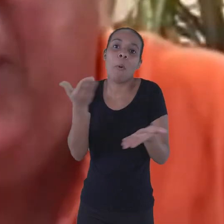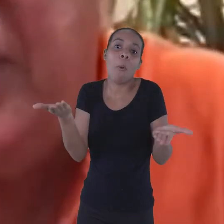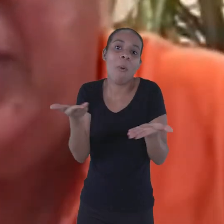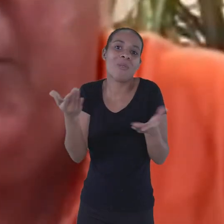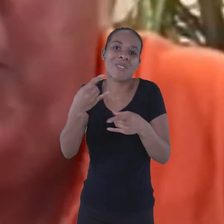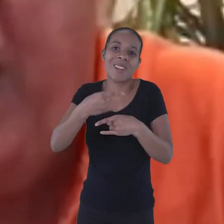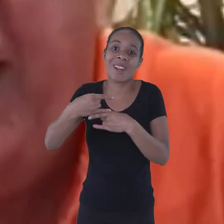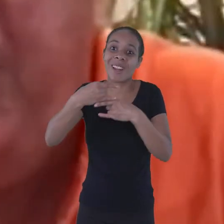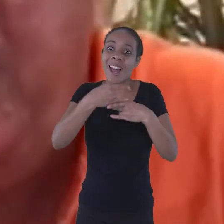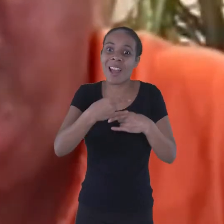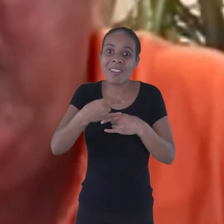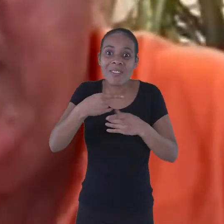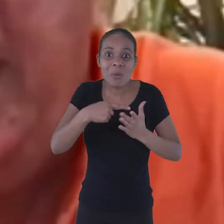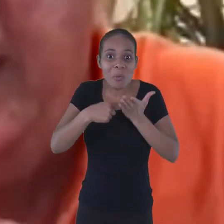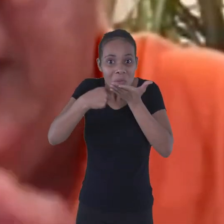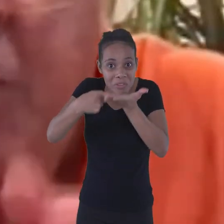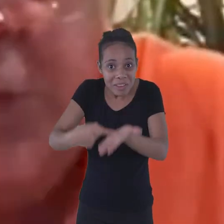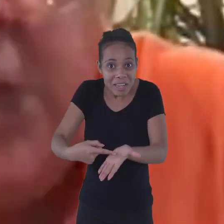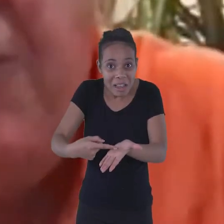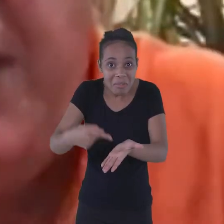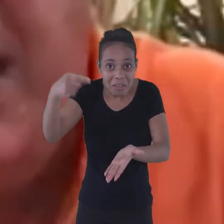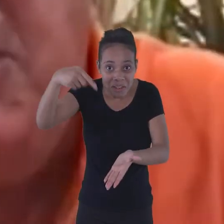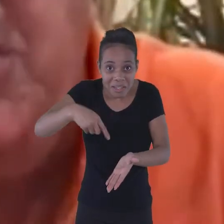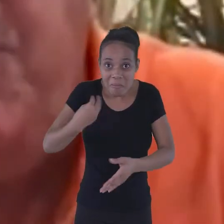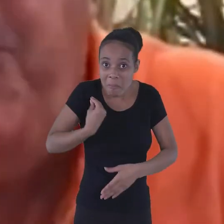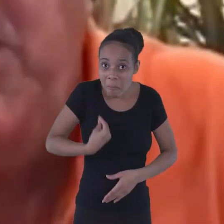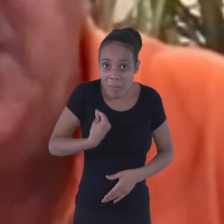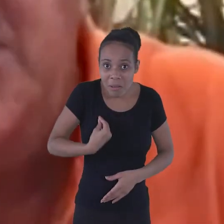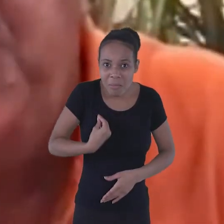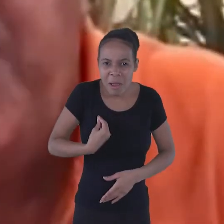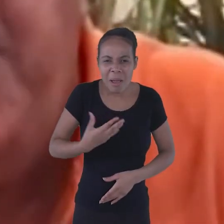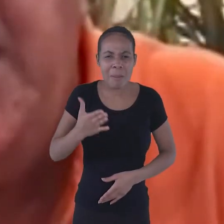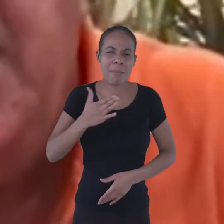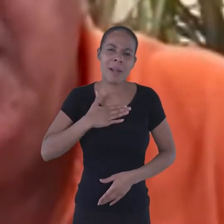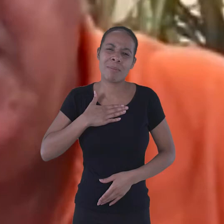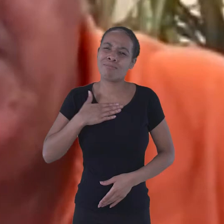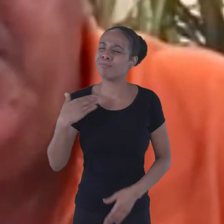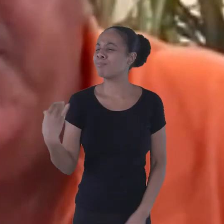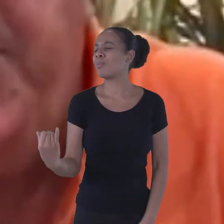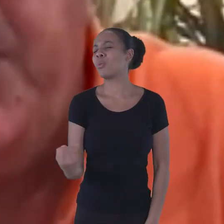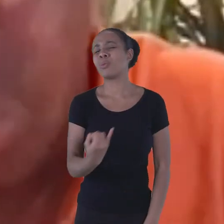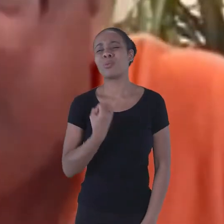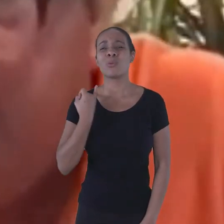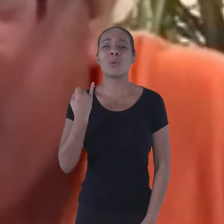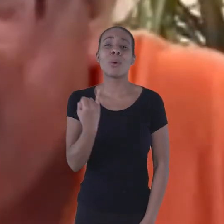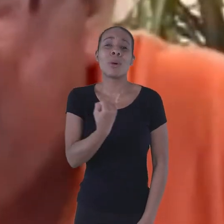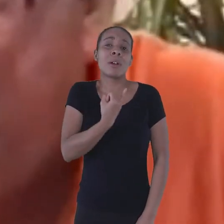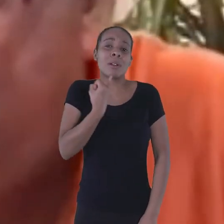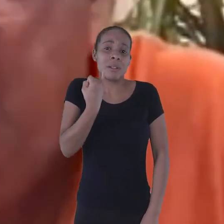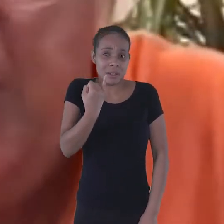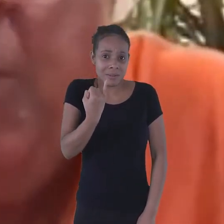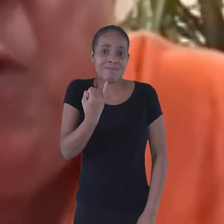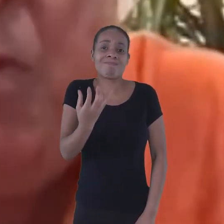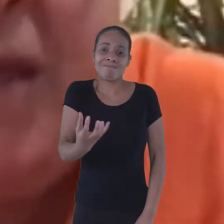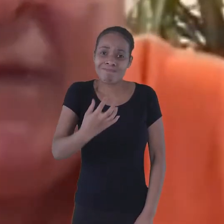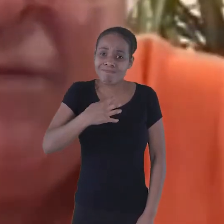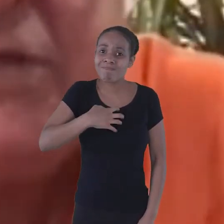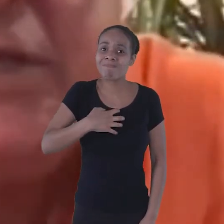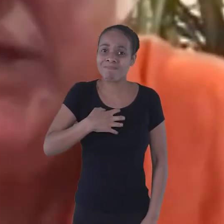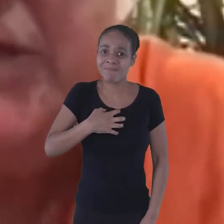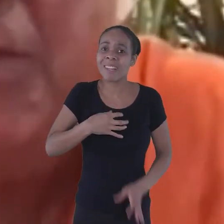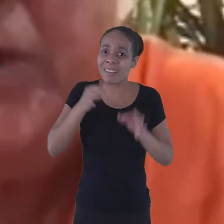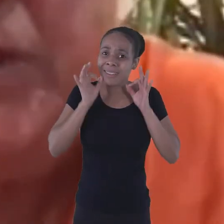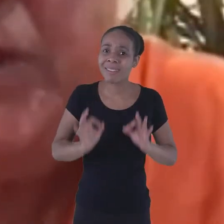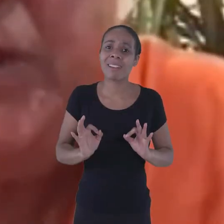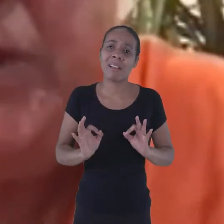estar aqui, para Sempre um Papo, tem um significado muito importante para mim. Eu sei disso, por mais que